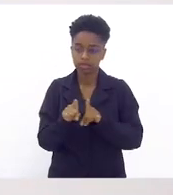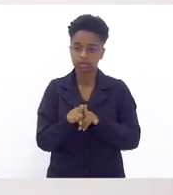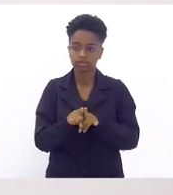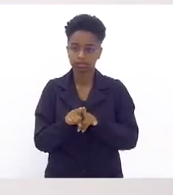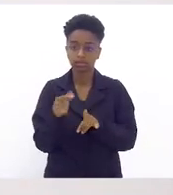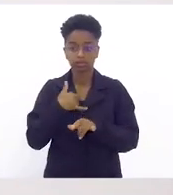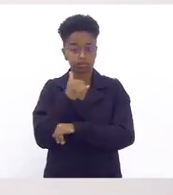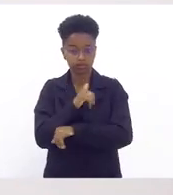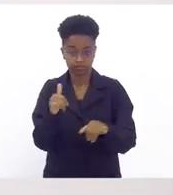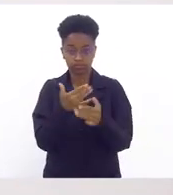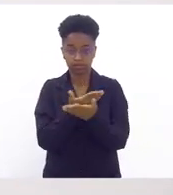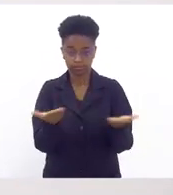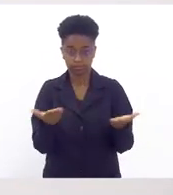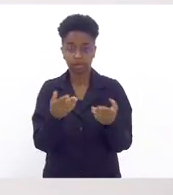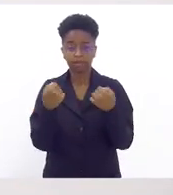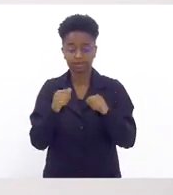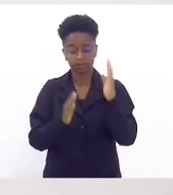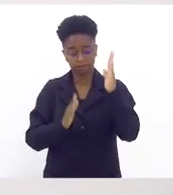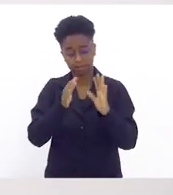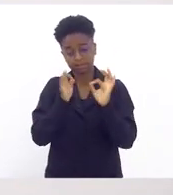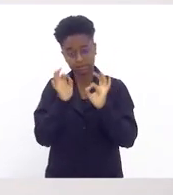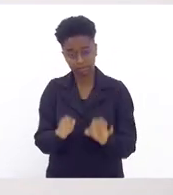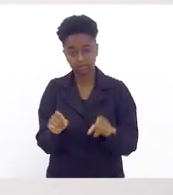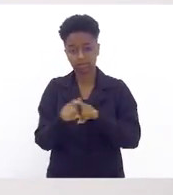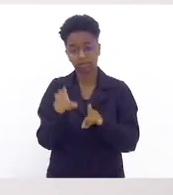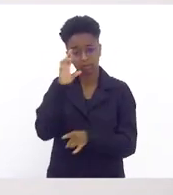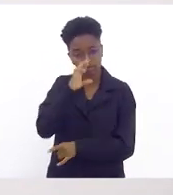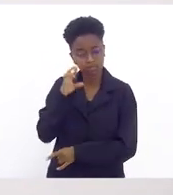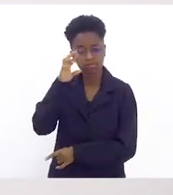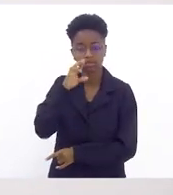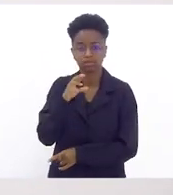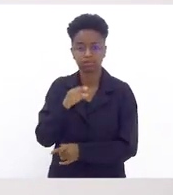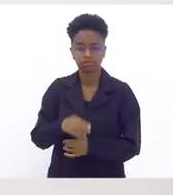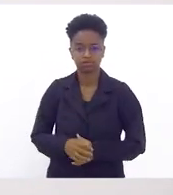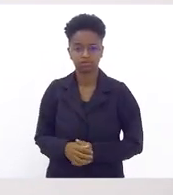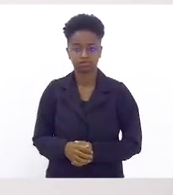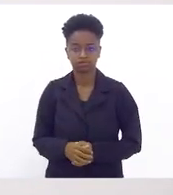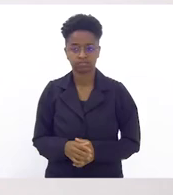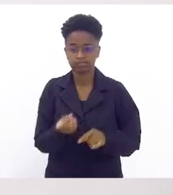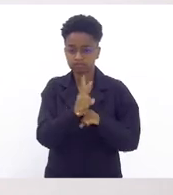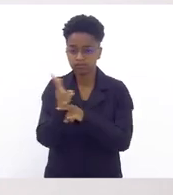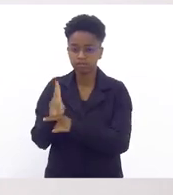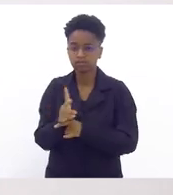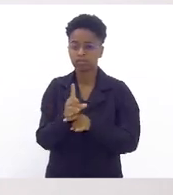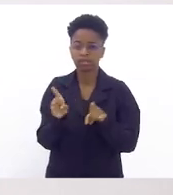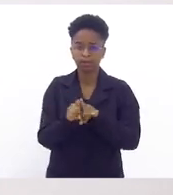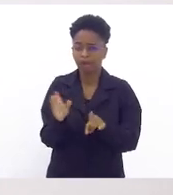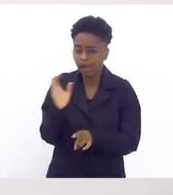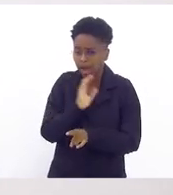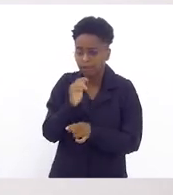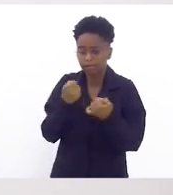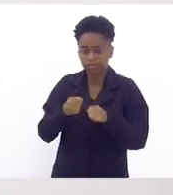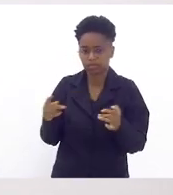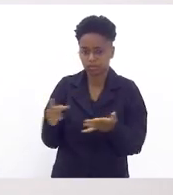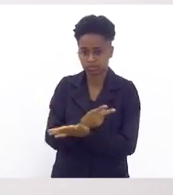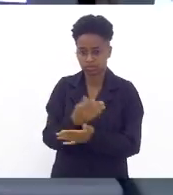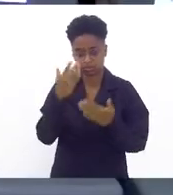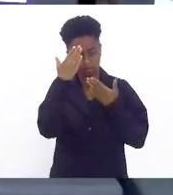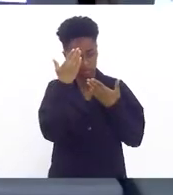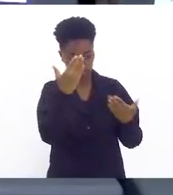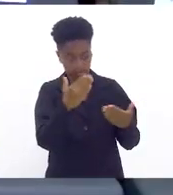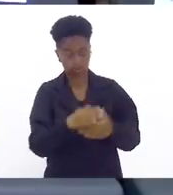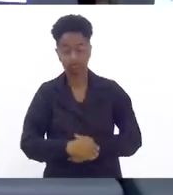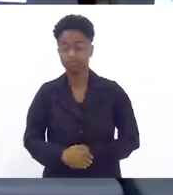apenas isso prazos Concretos supervisionados e o mais breve possível obrigada